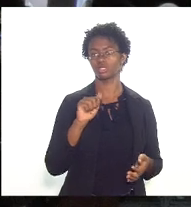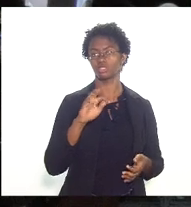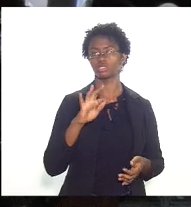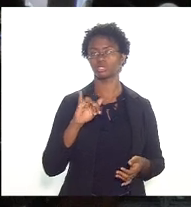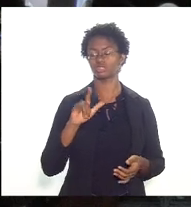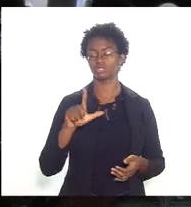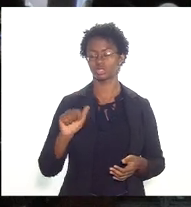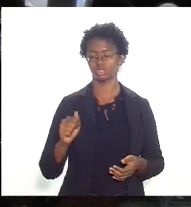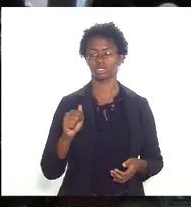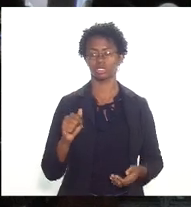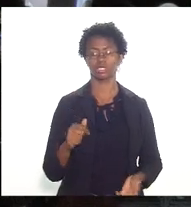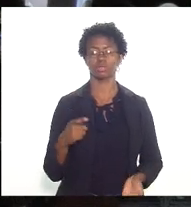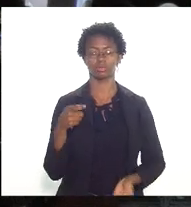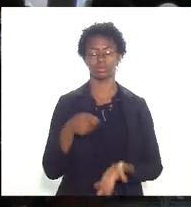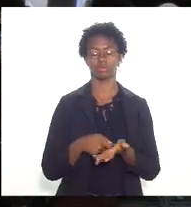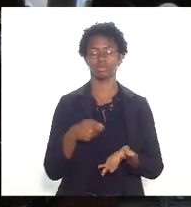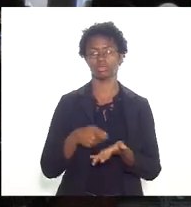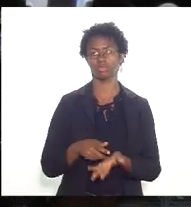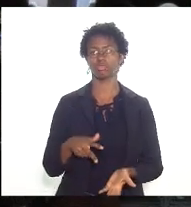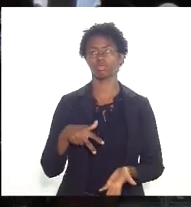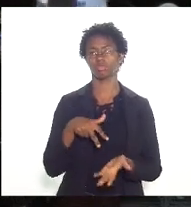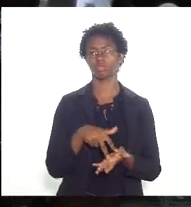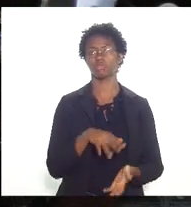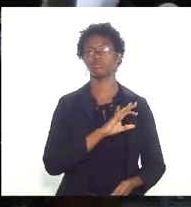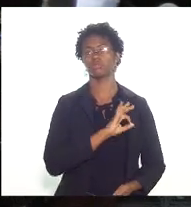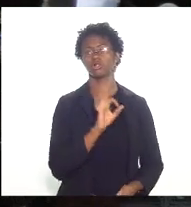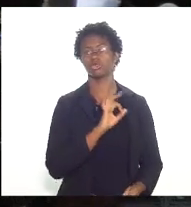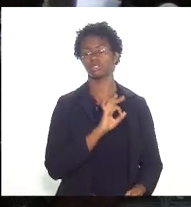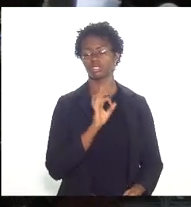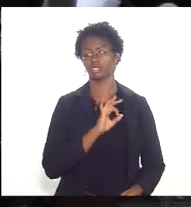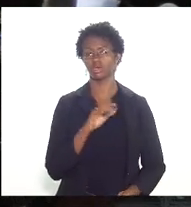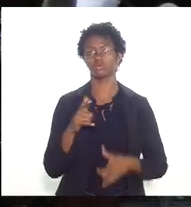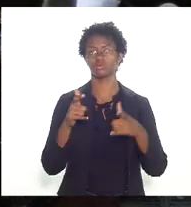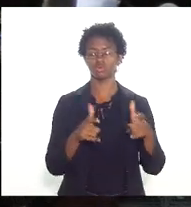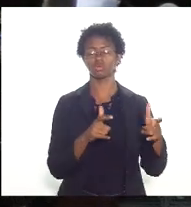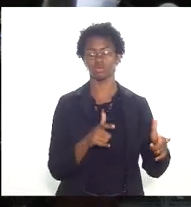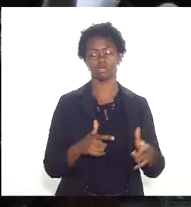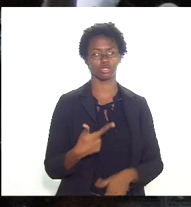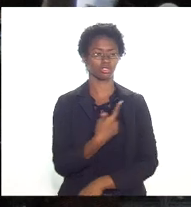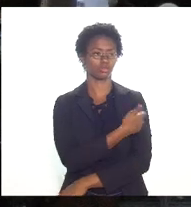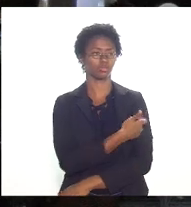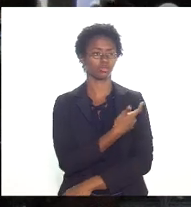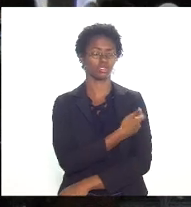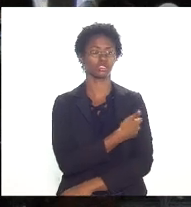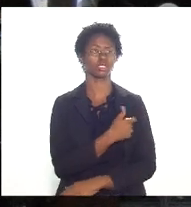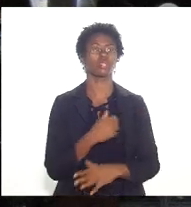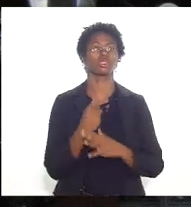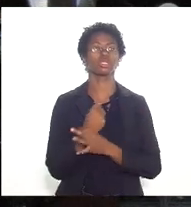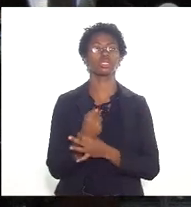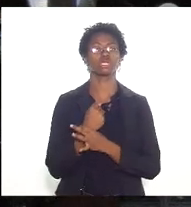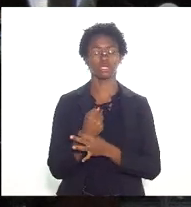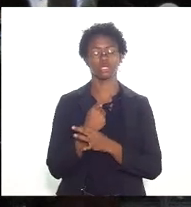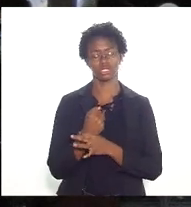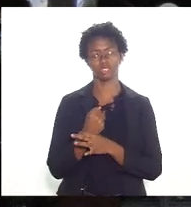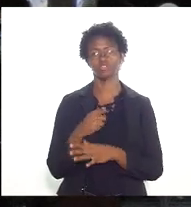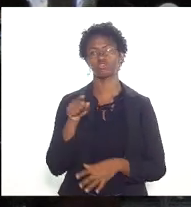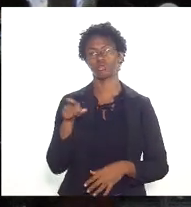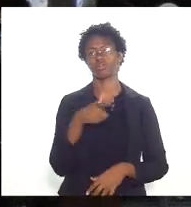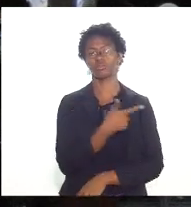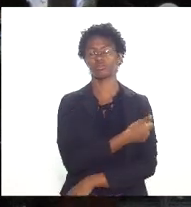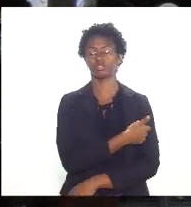da presença de um policial militar nos postos de vacinação e estaduais e municipais visando garantir a guarda das vacinas